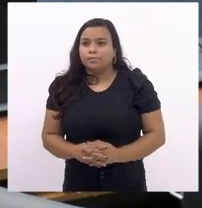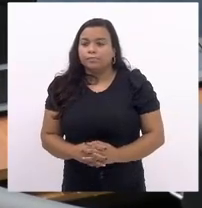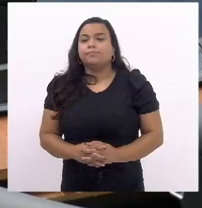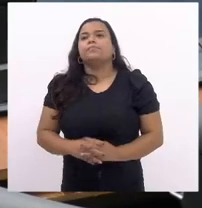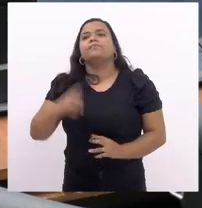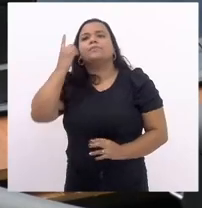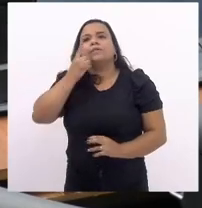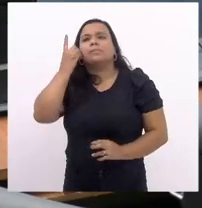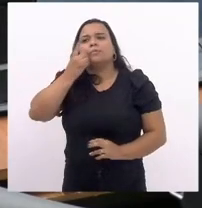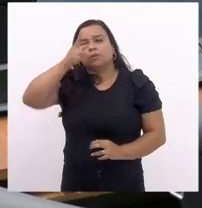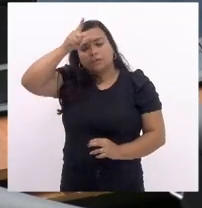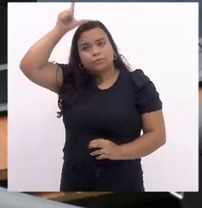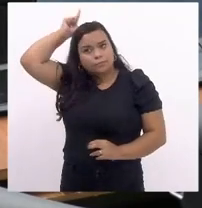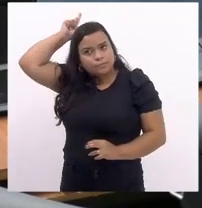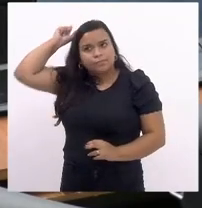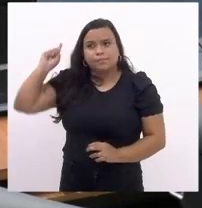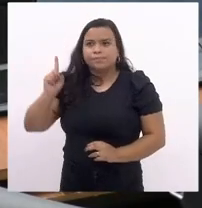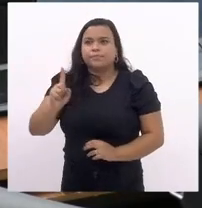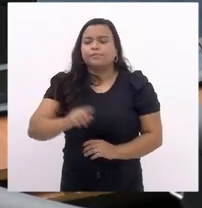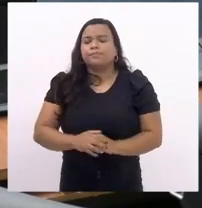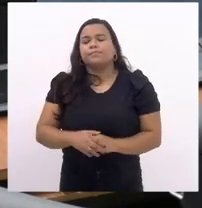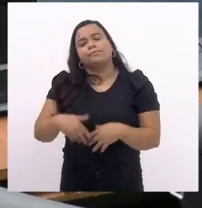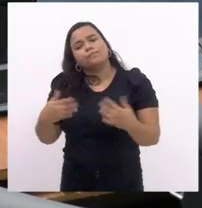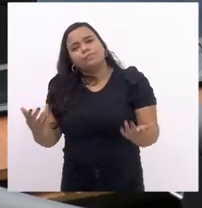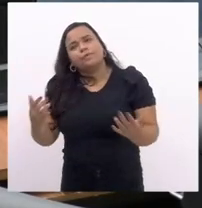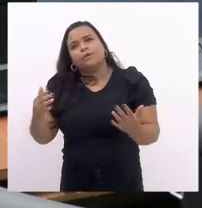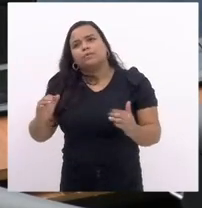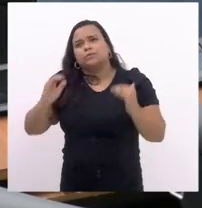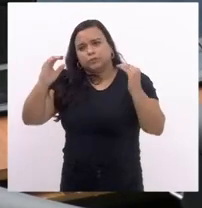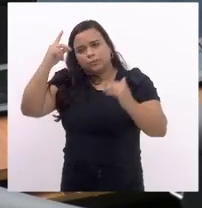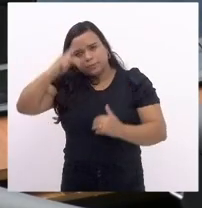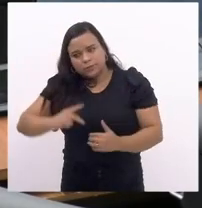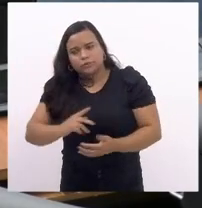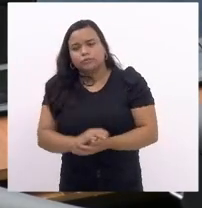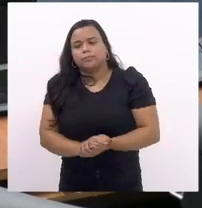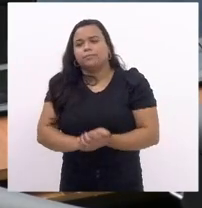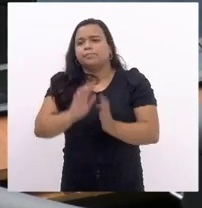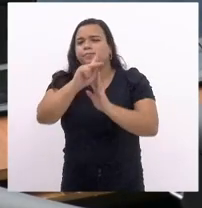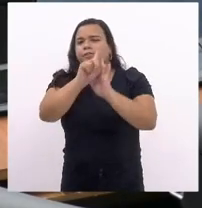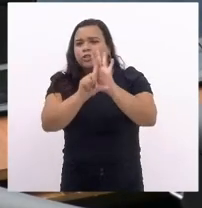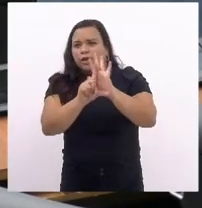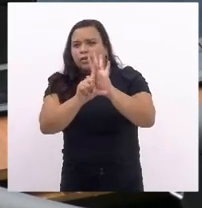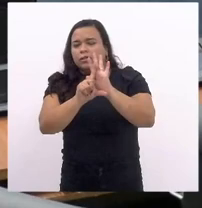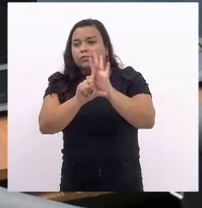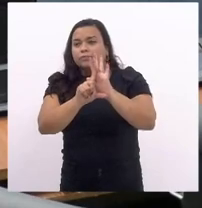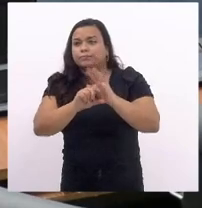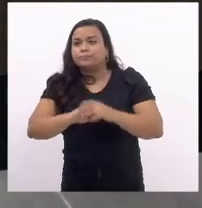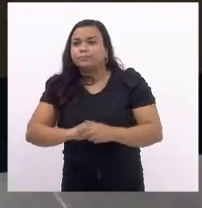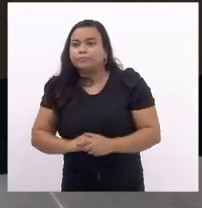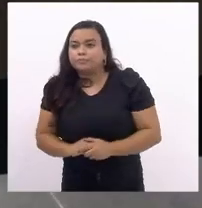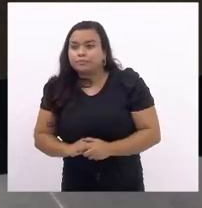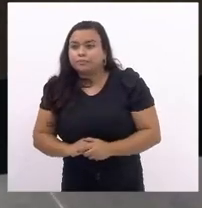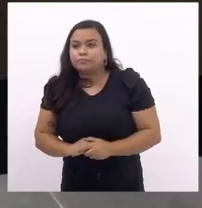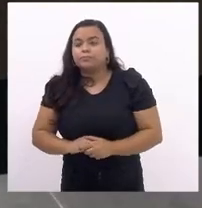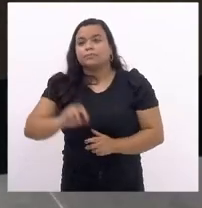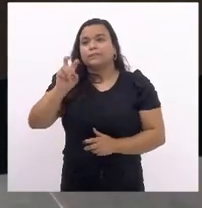Deputado Luiz Paulo. Senhor presidente, projeto de lei